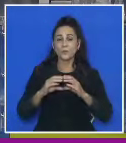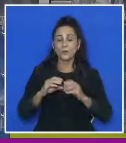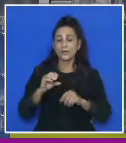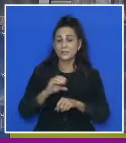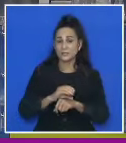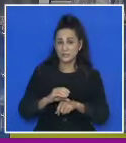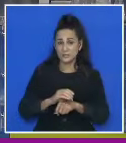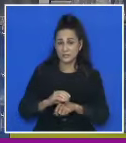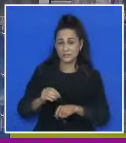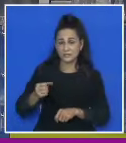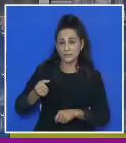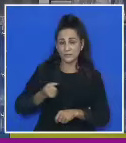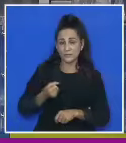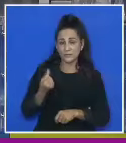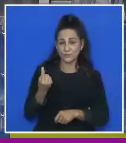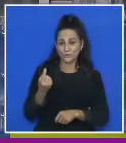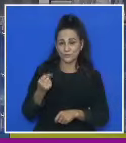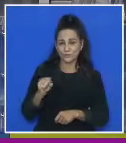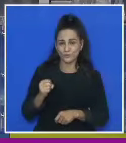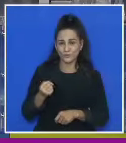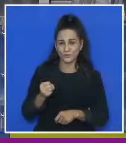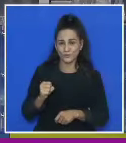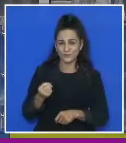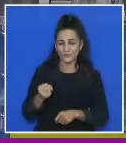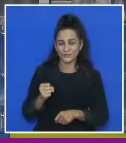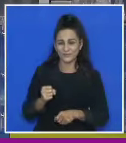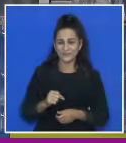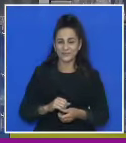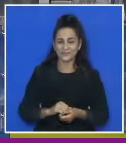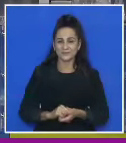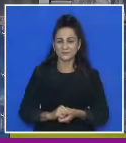Bola cinza, número 18.